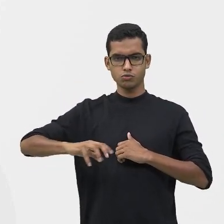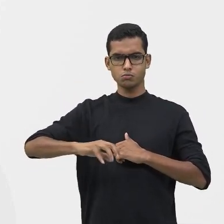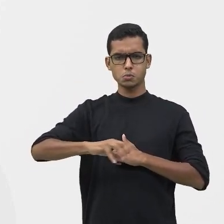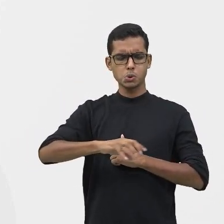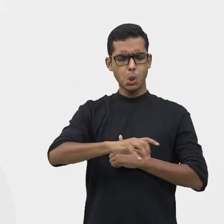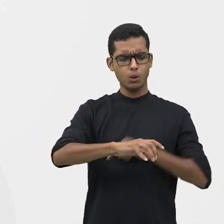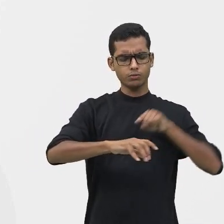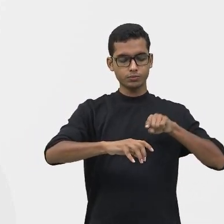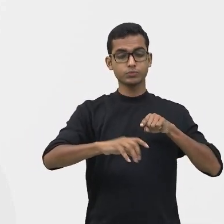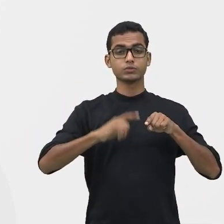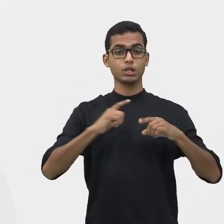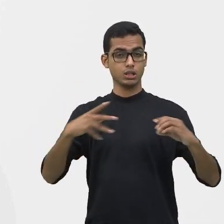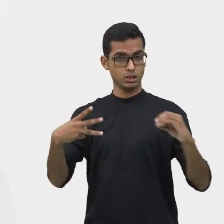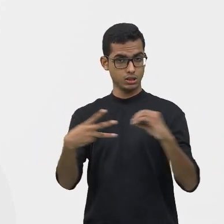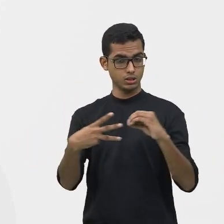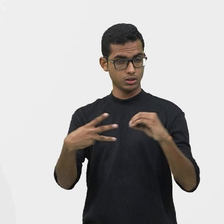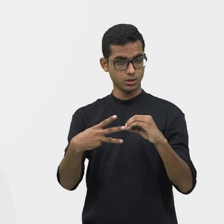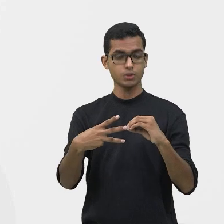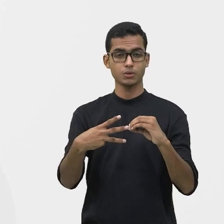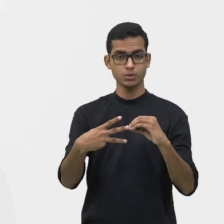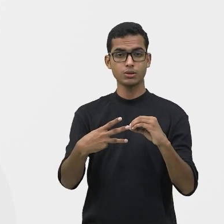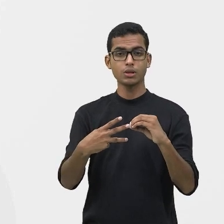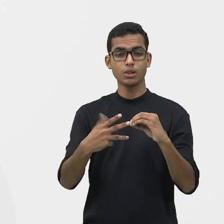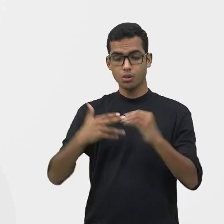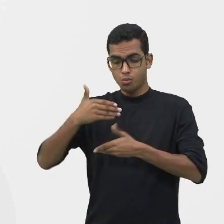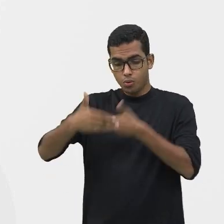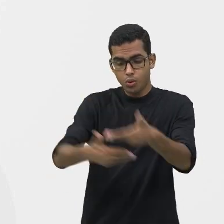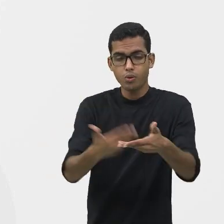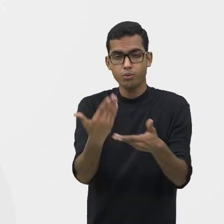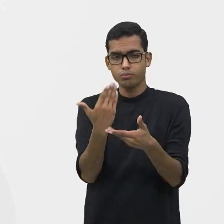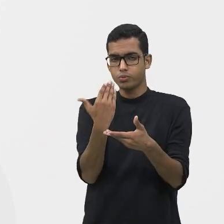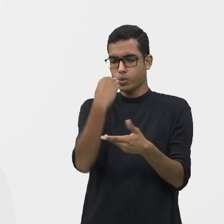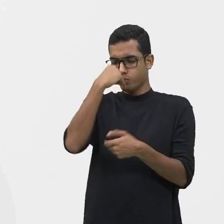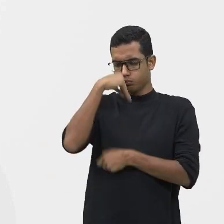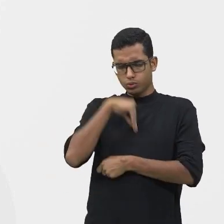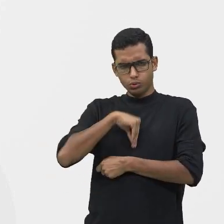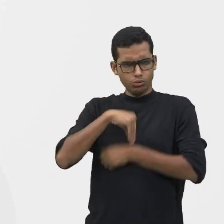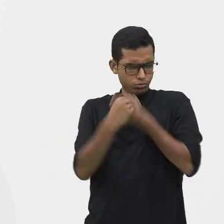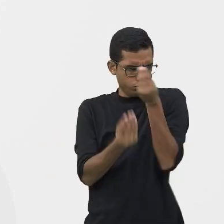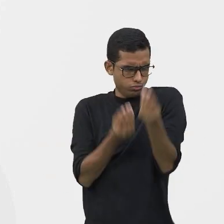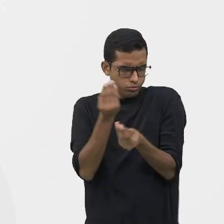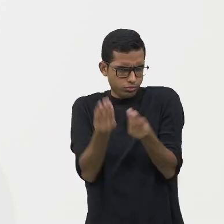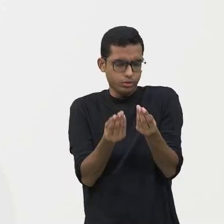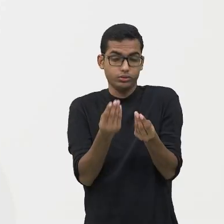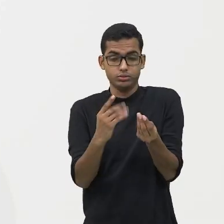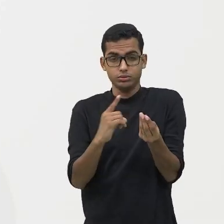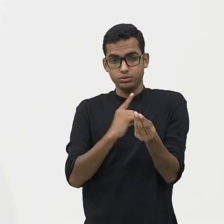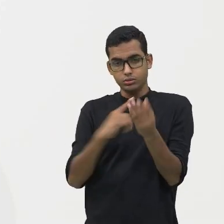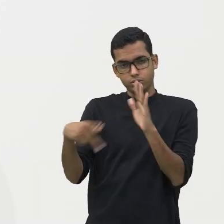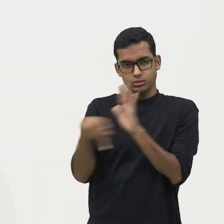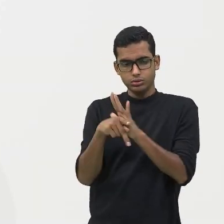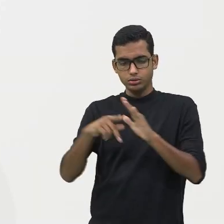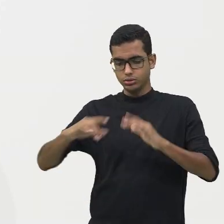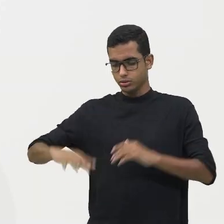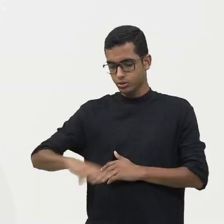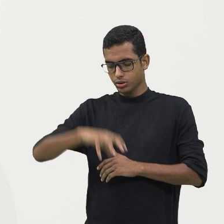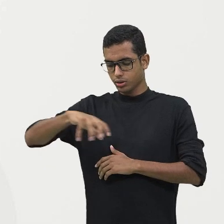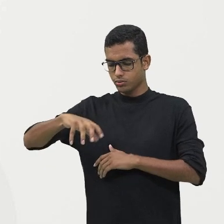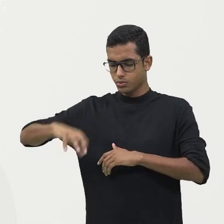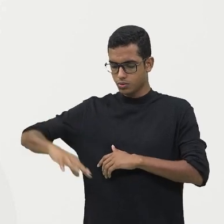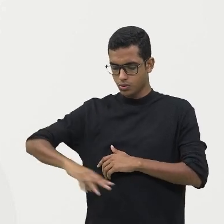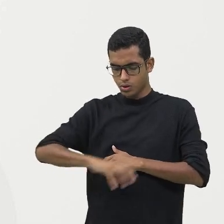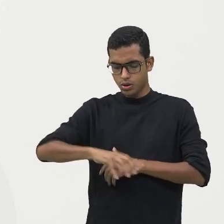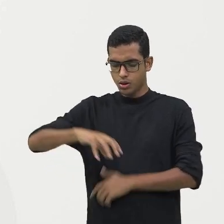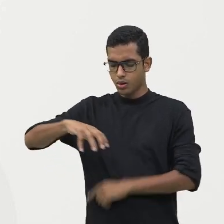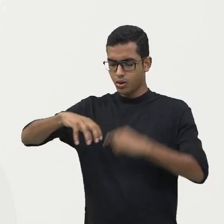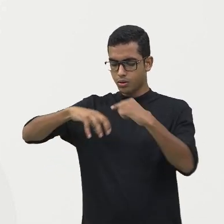elas vão ter células que vão fazer a digestão, tá? Elas possuem uma cavidade digestiva, tá